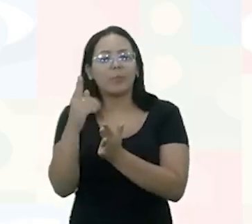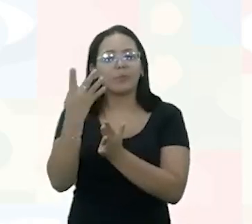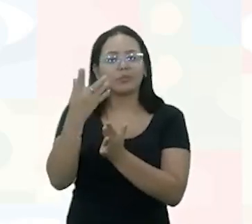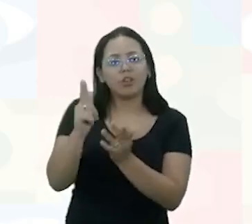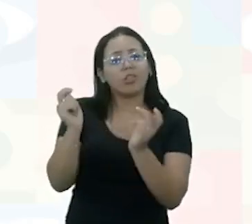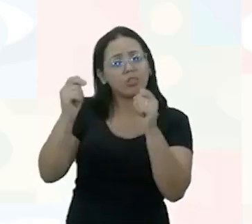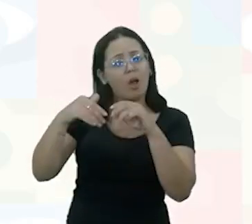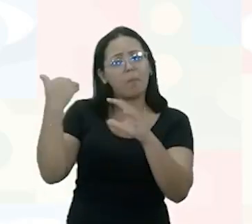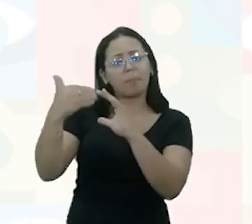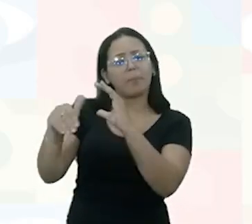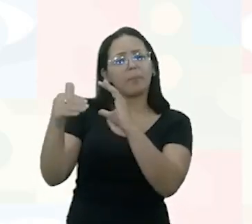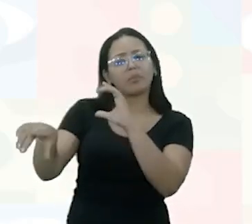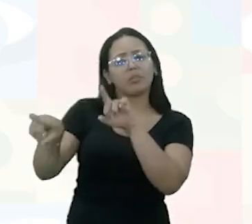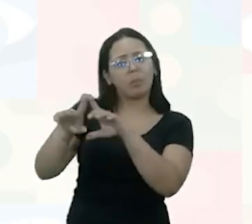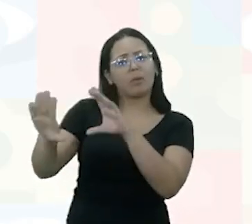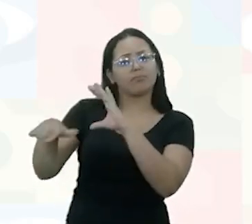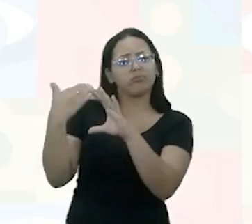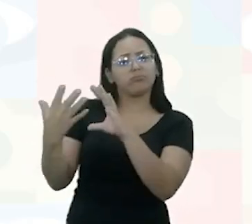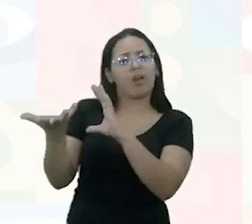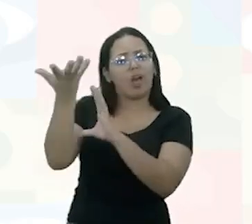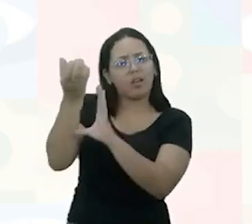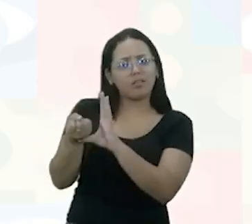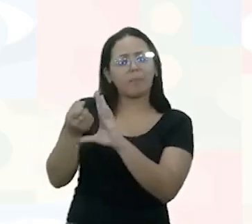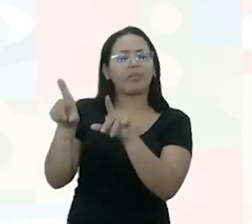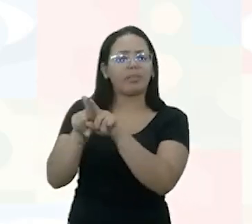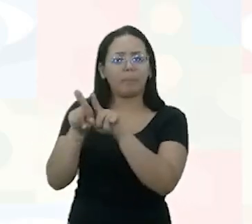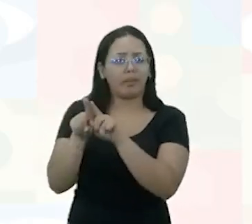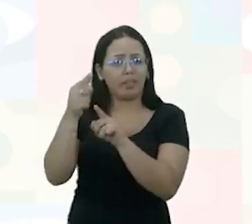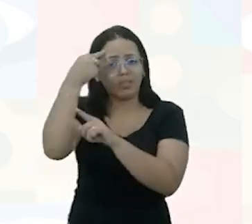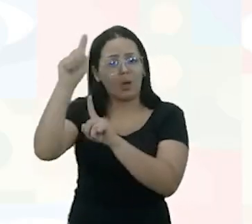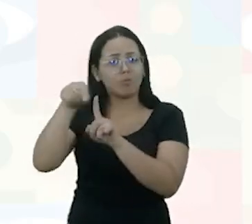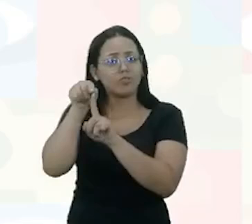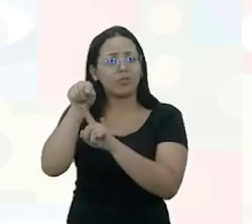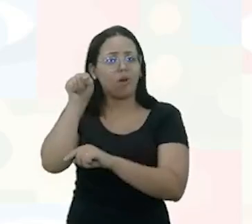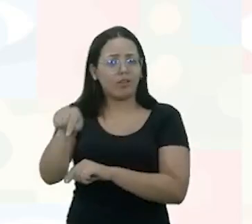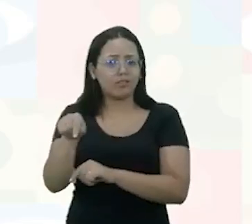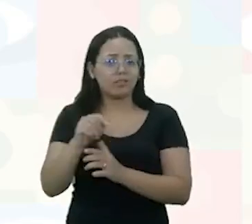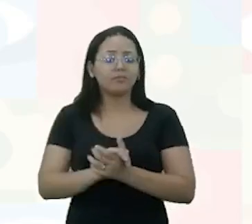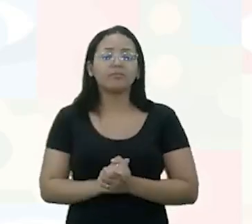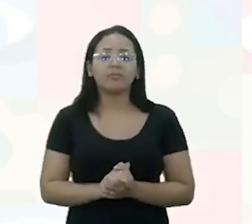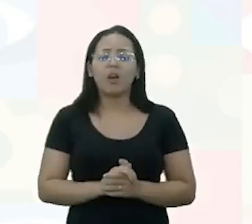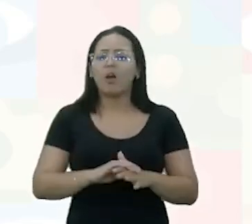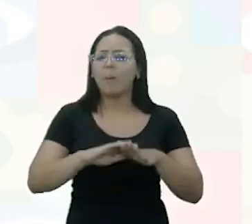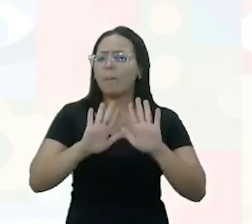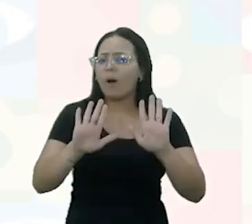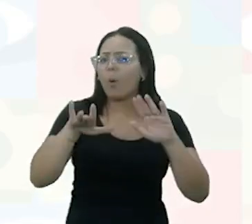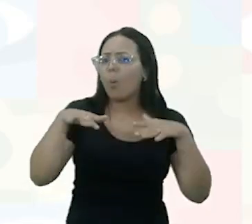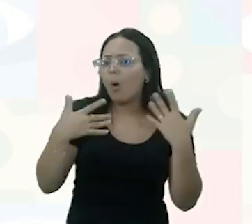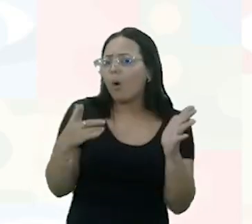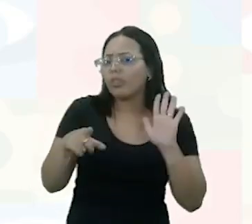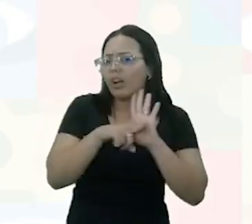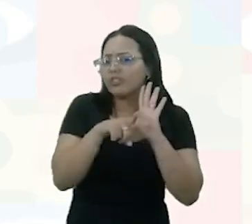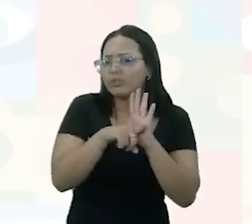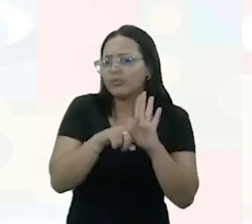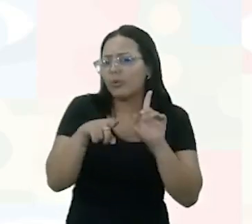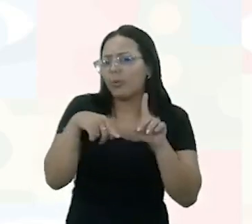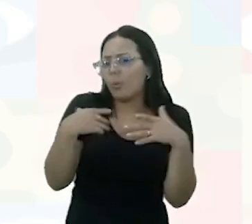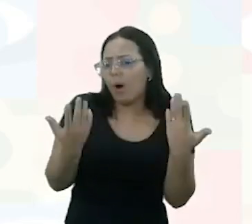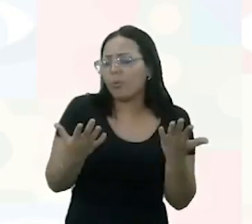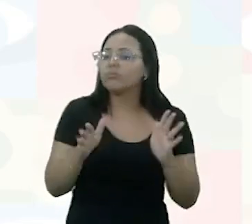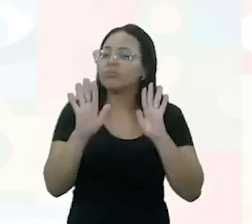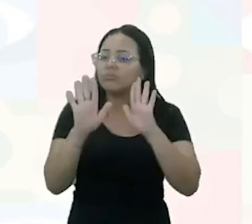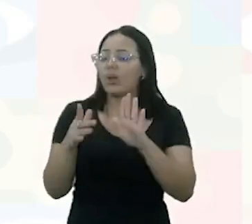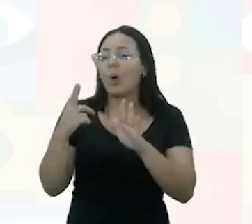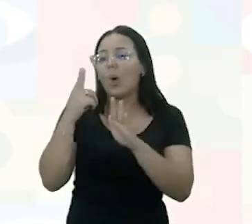consegue enviar e receber, e a ideia é essa, né? E qual seria a desvantagem? O formato, ele guarda